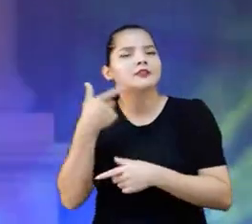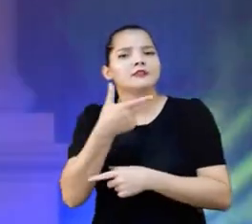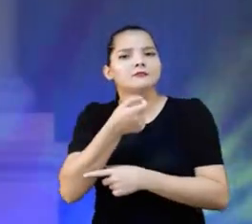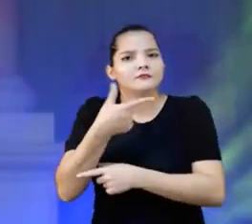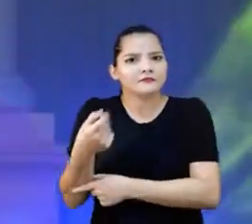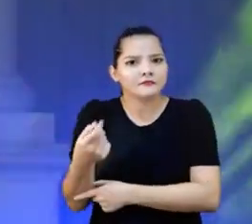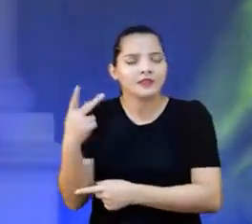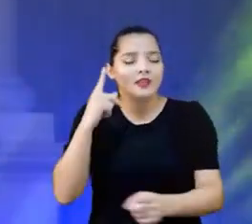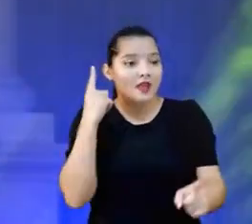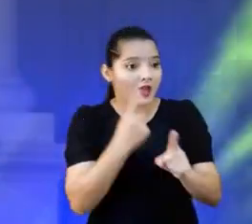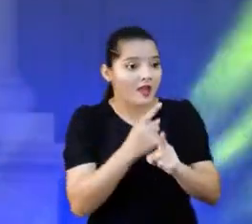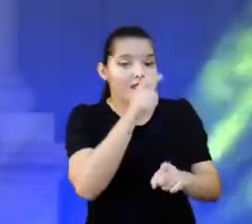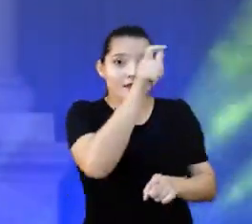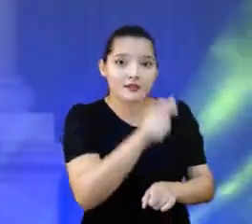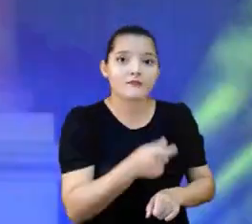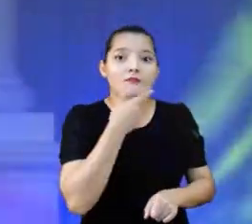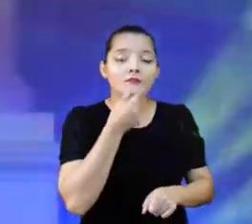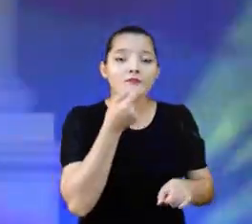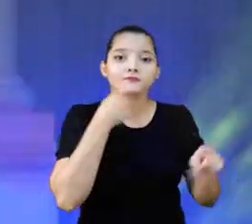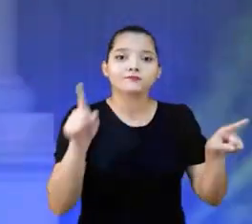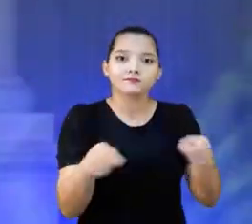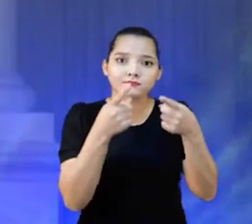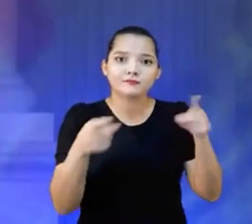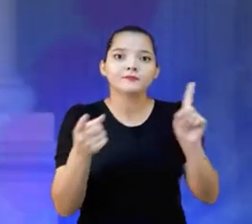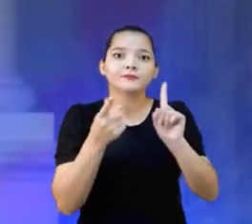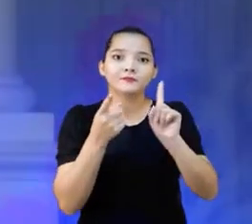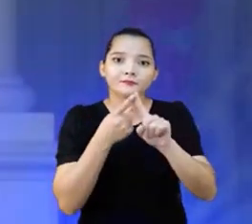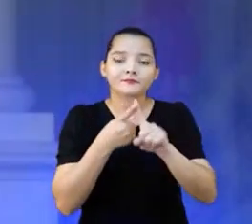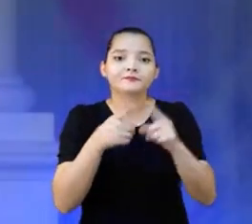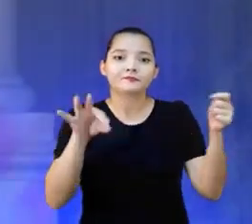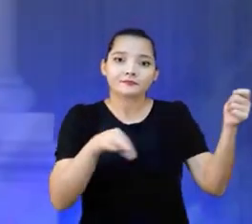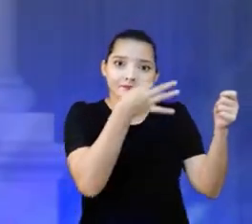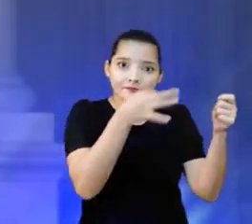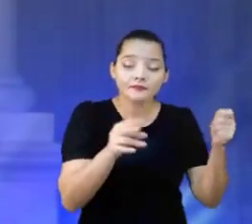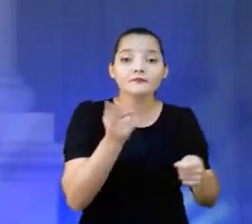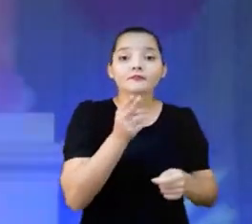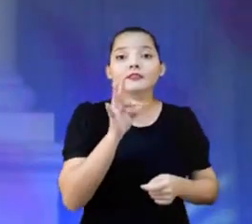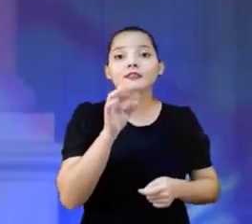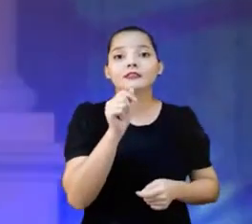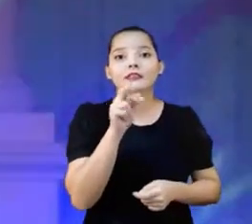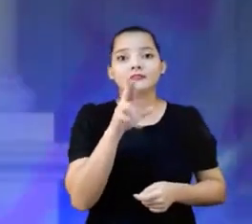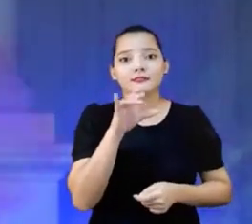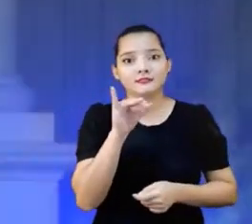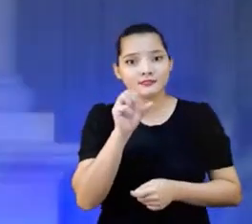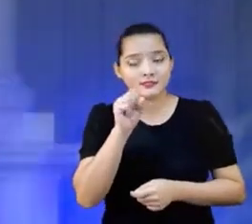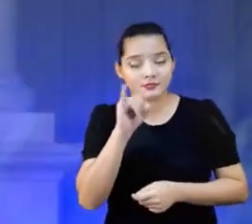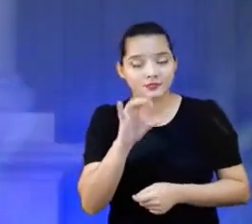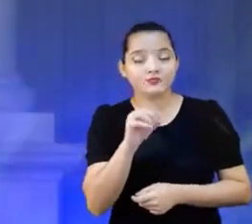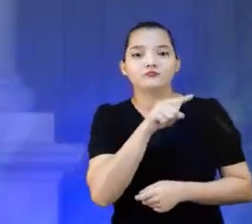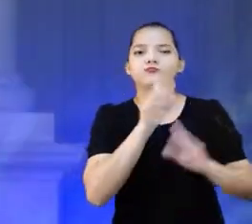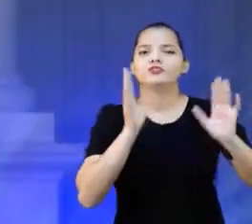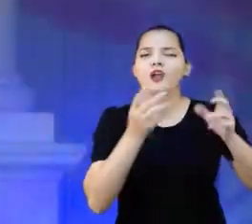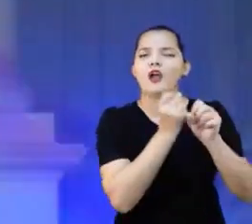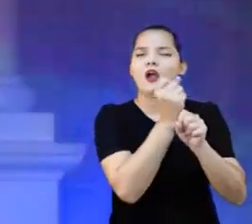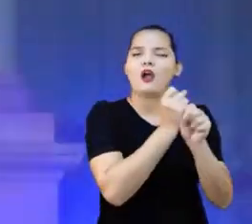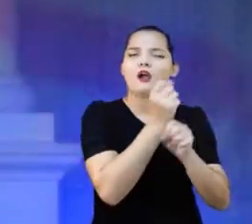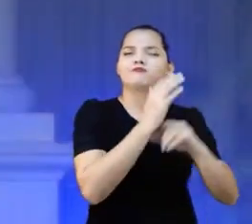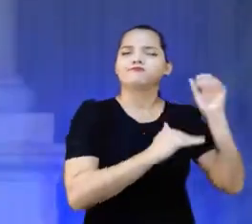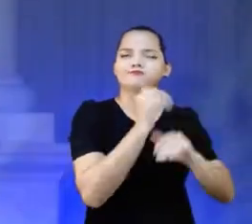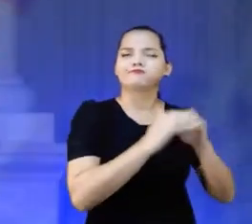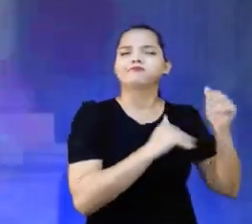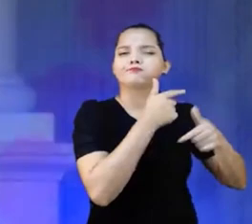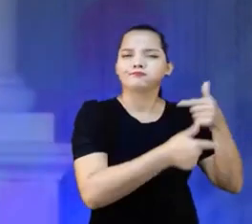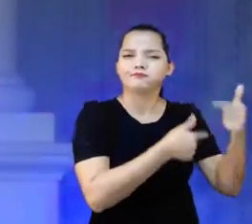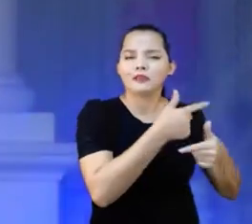2020, encontrou-se com o maestro e violonista Tarcísio Sardinha, herdeira de um repertório valioso no qual